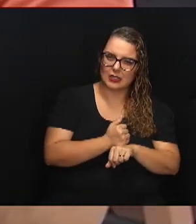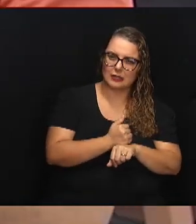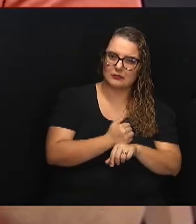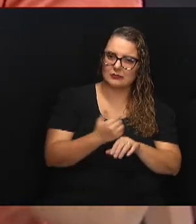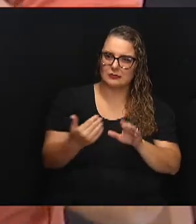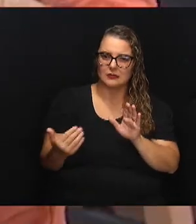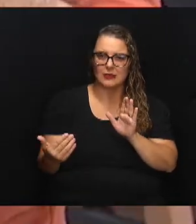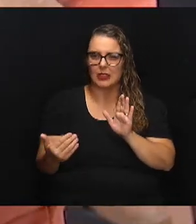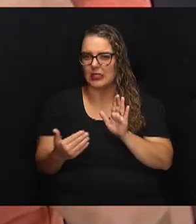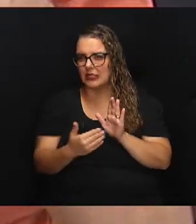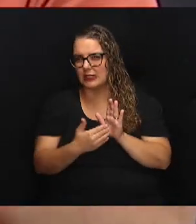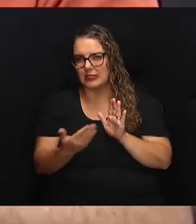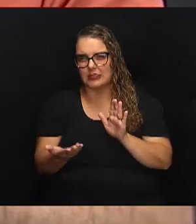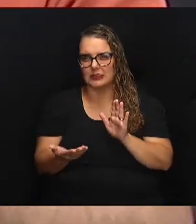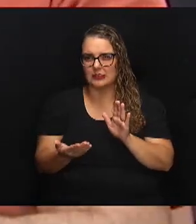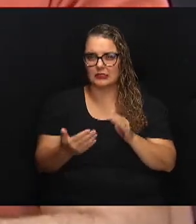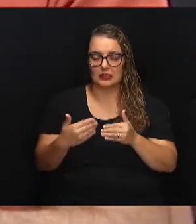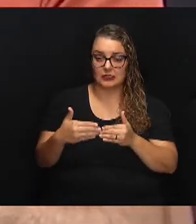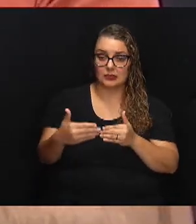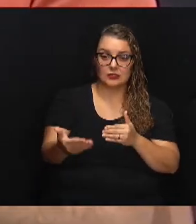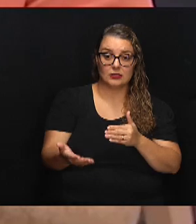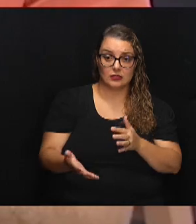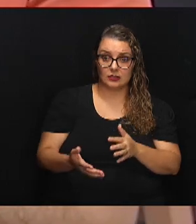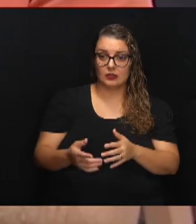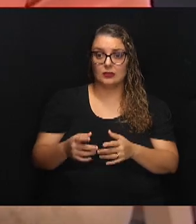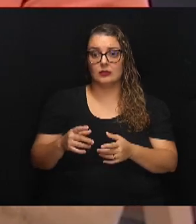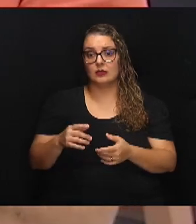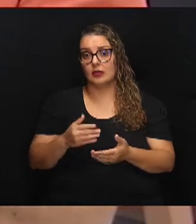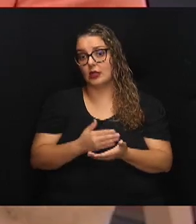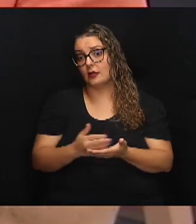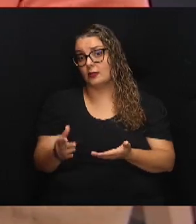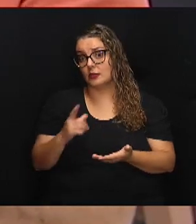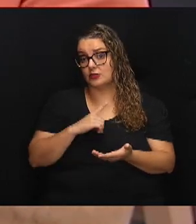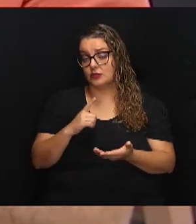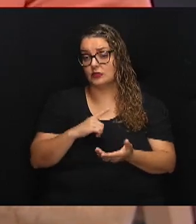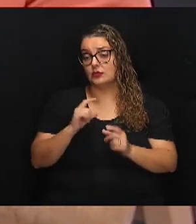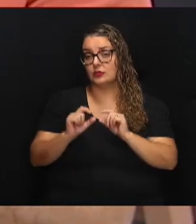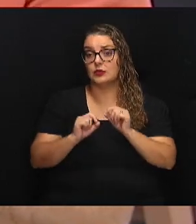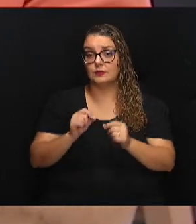até em diante, passaram a existir